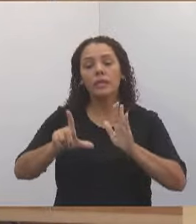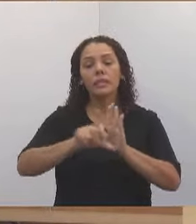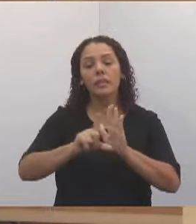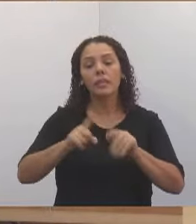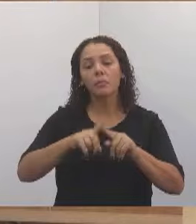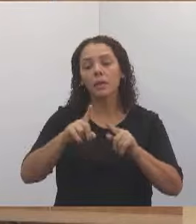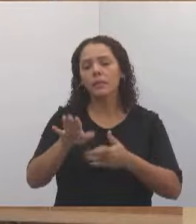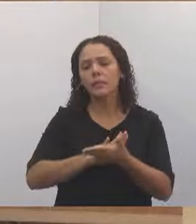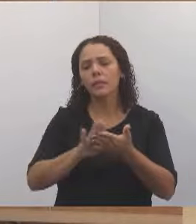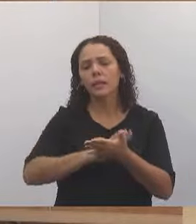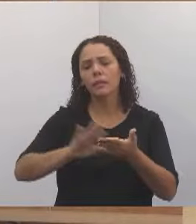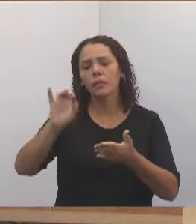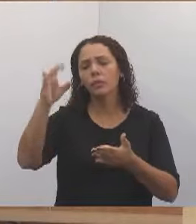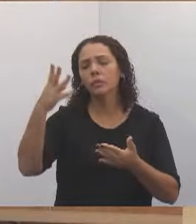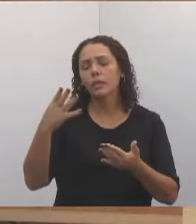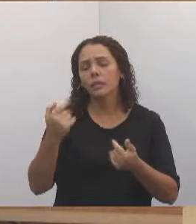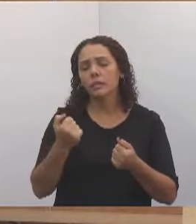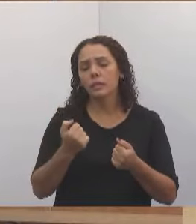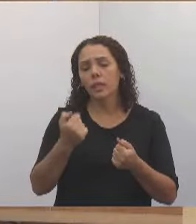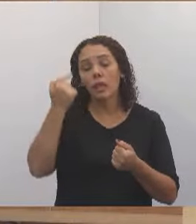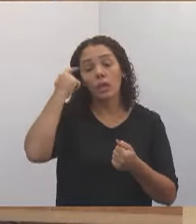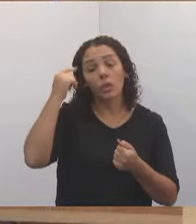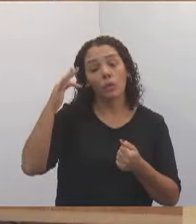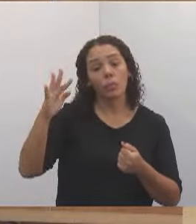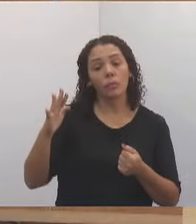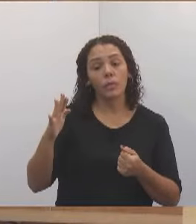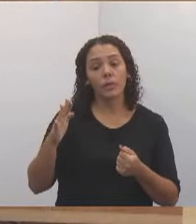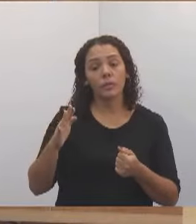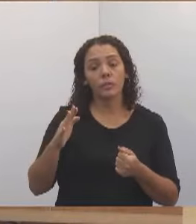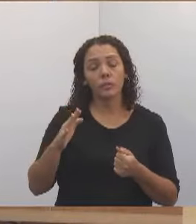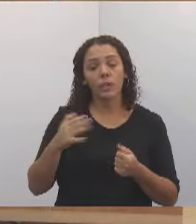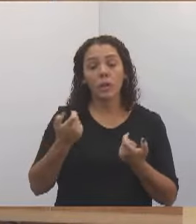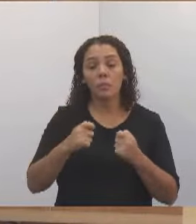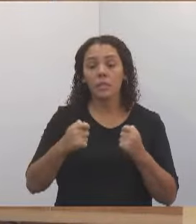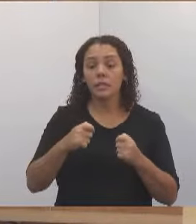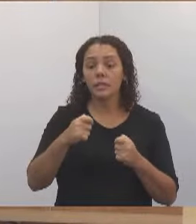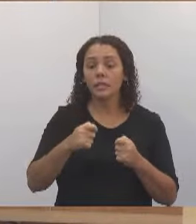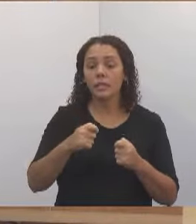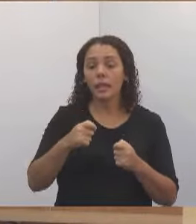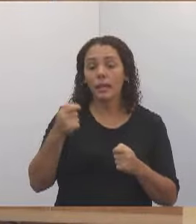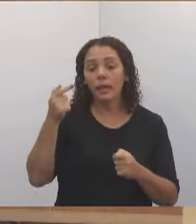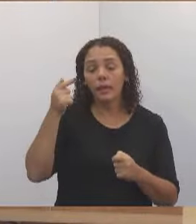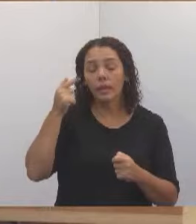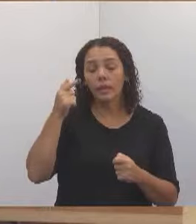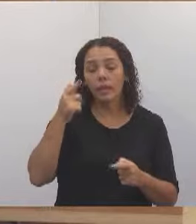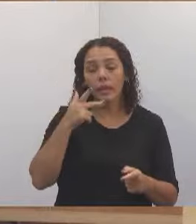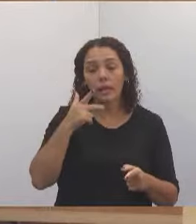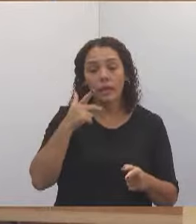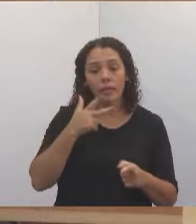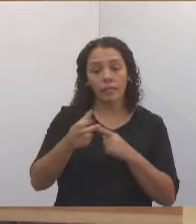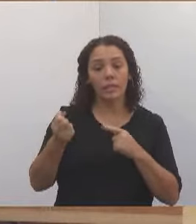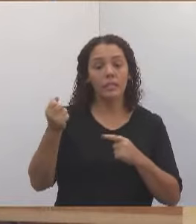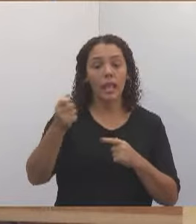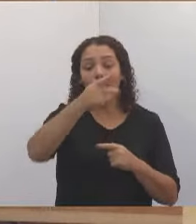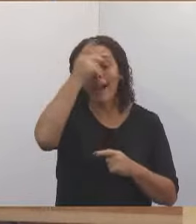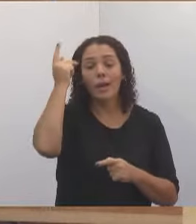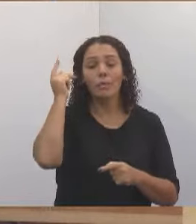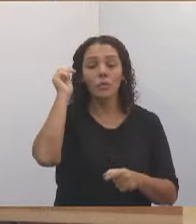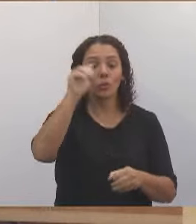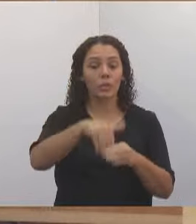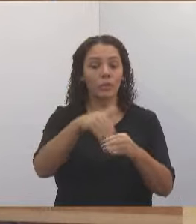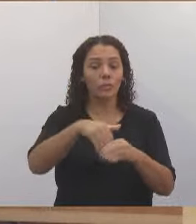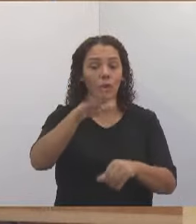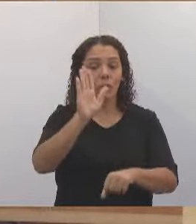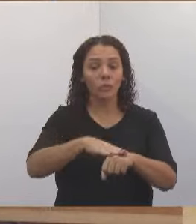isso? Eu acho que numa cidade tem que se ganhar os que for mais votado, mas não ganha, porque quem manda, infelizmente, são os caciques